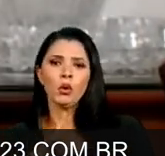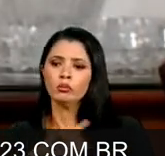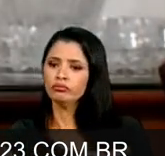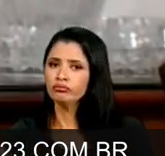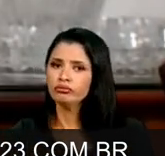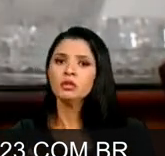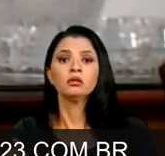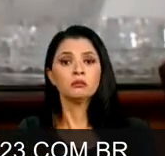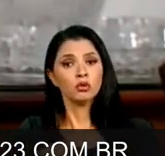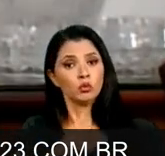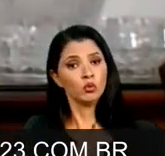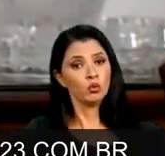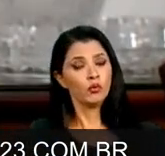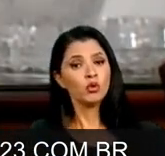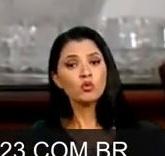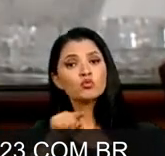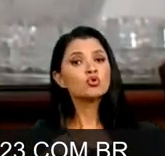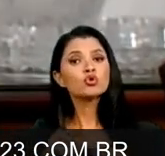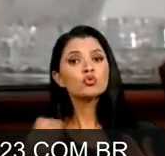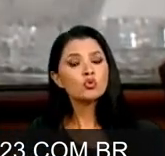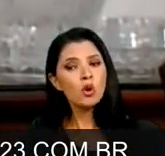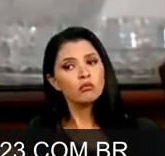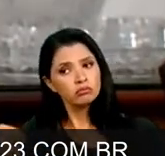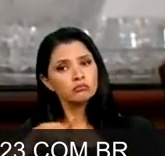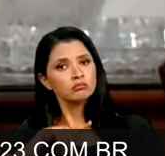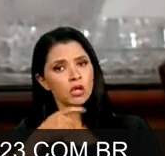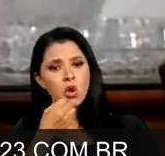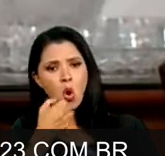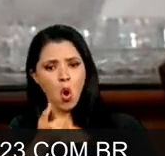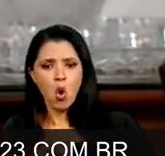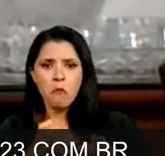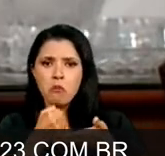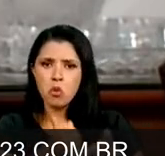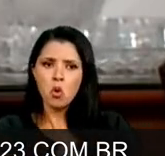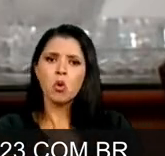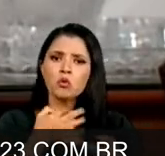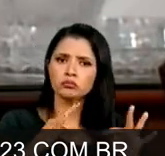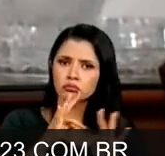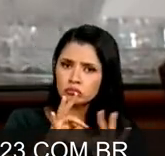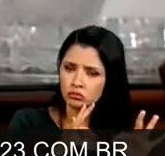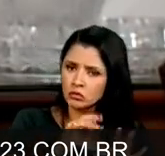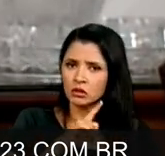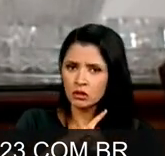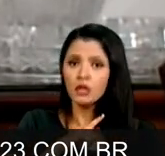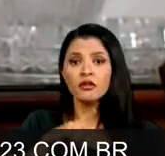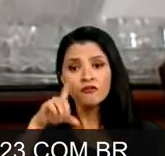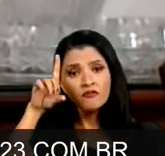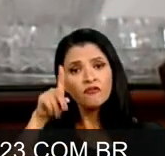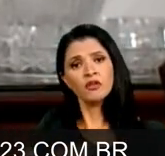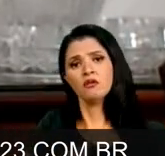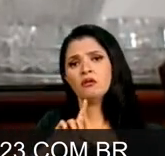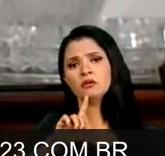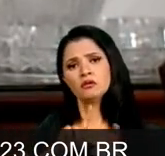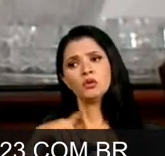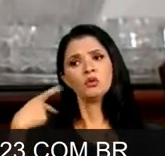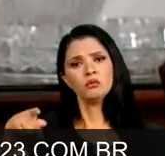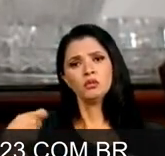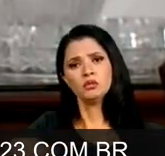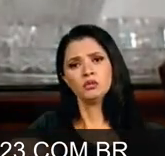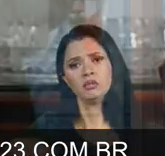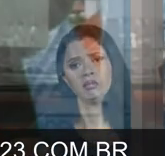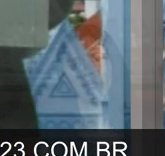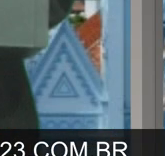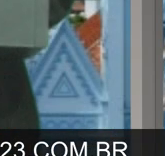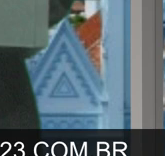e o governo, para que eles tenham uma boa evolução e sejam realmente atendidos dentro das suas necessidades.